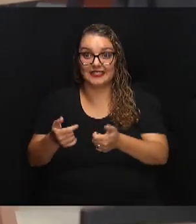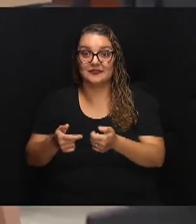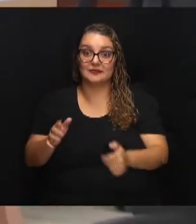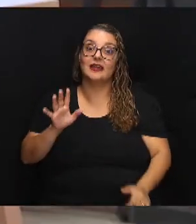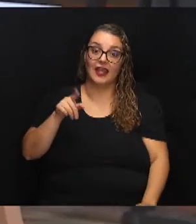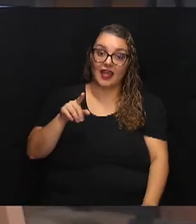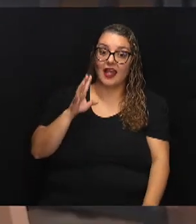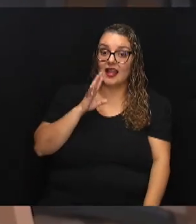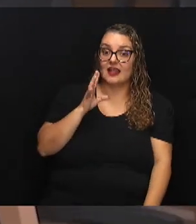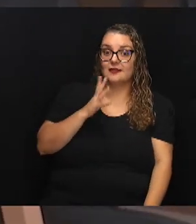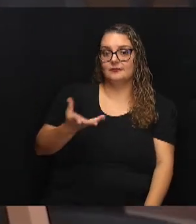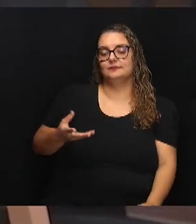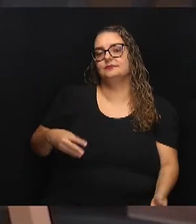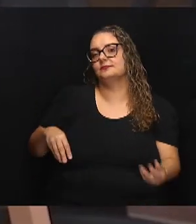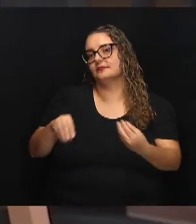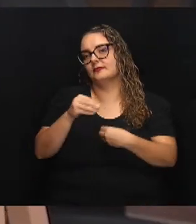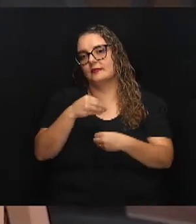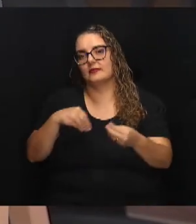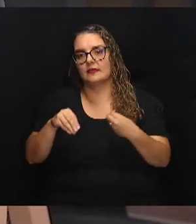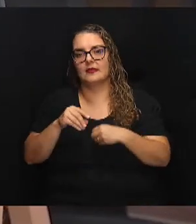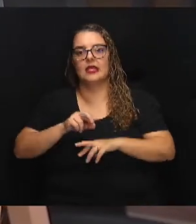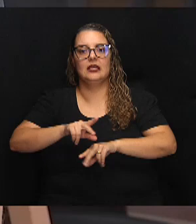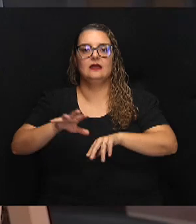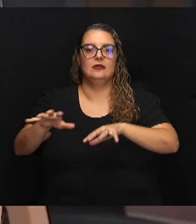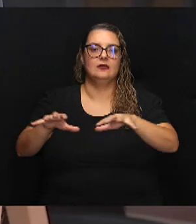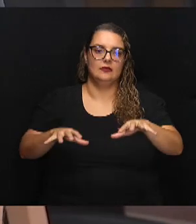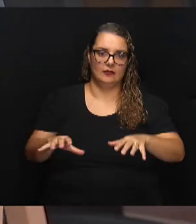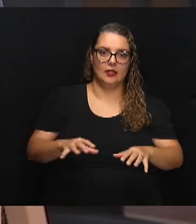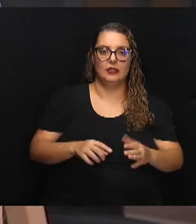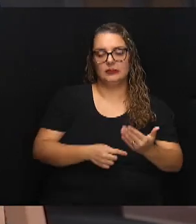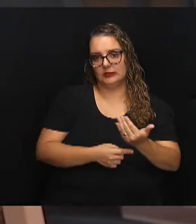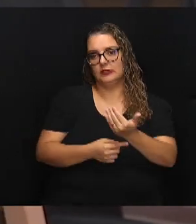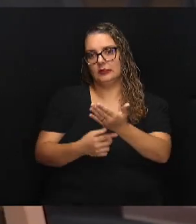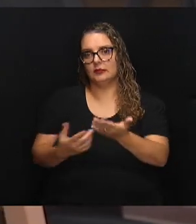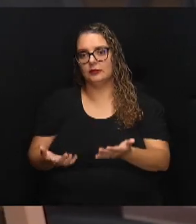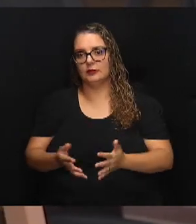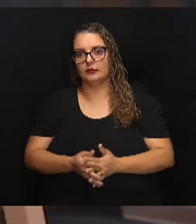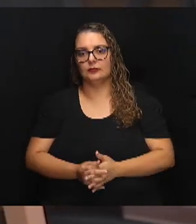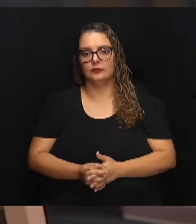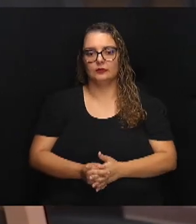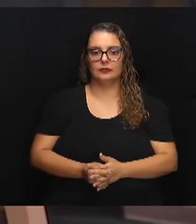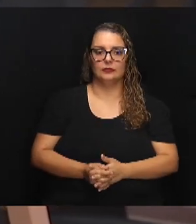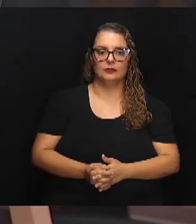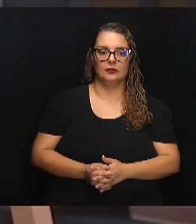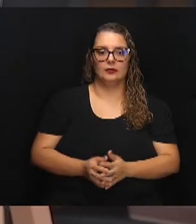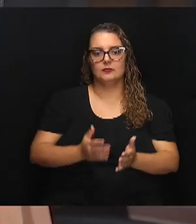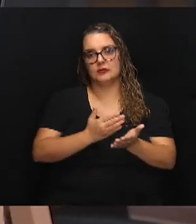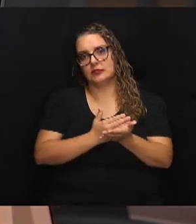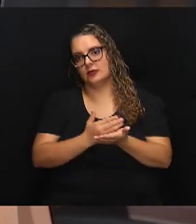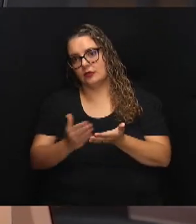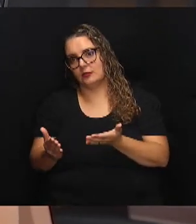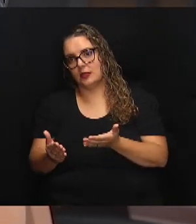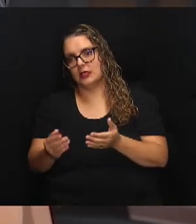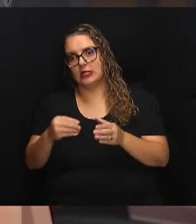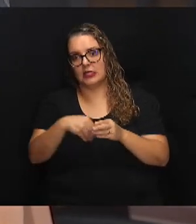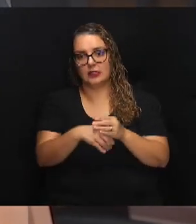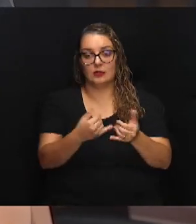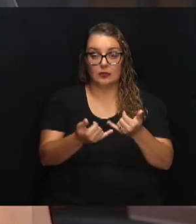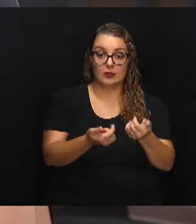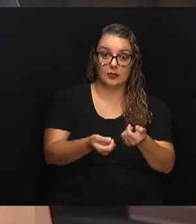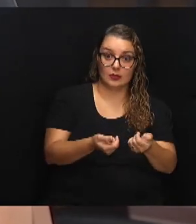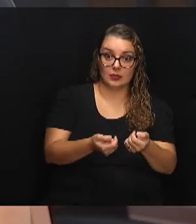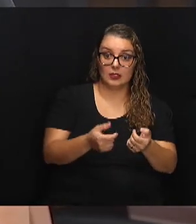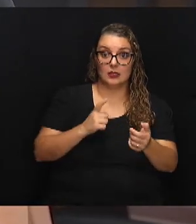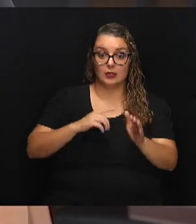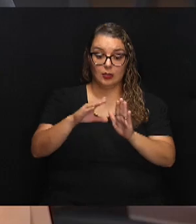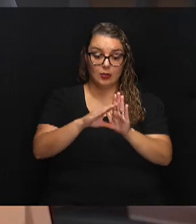porque ela envolve muitas áreas da tecnologia. Então você começa dentro do games, você tem o programador de